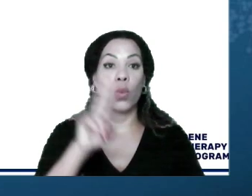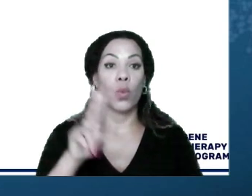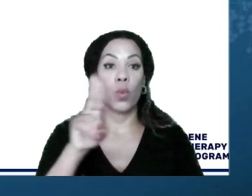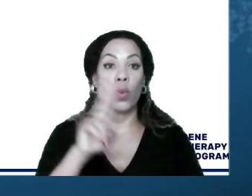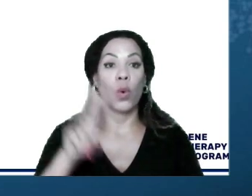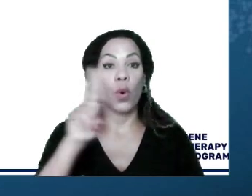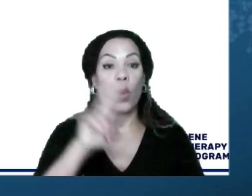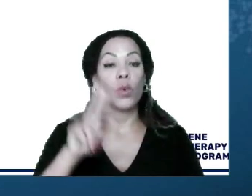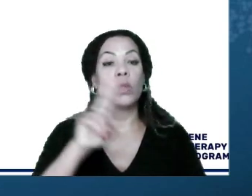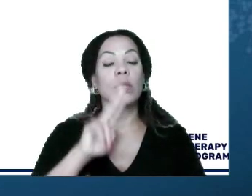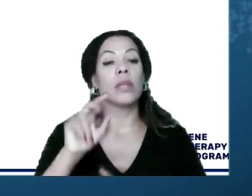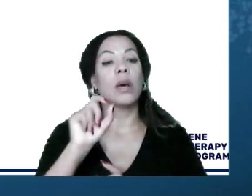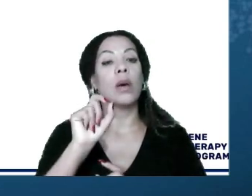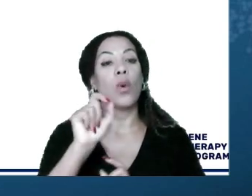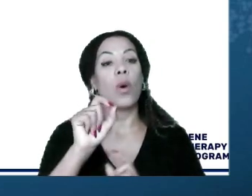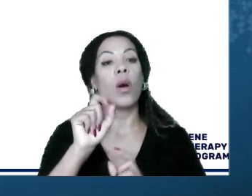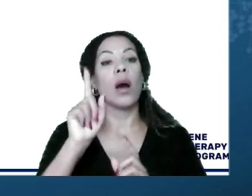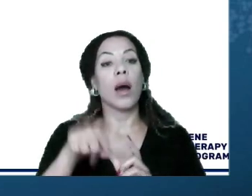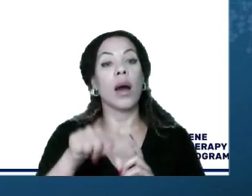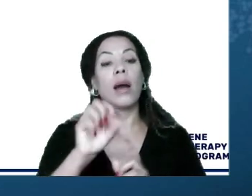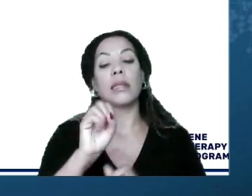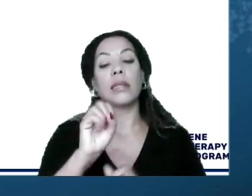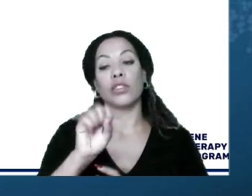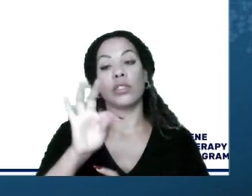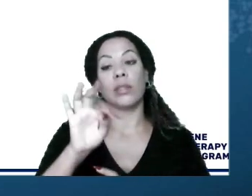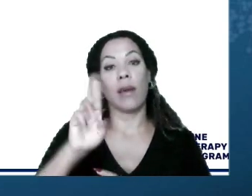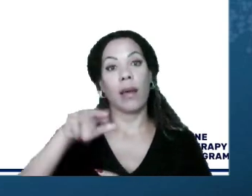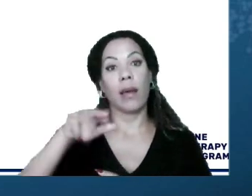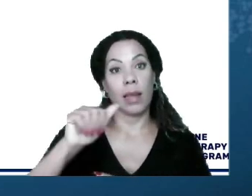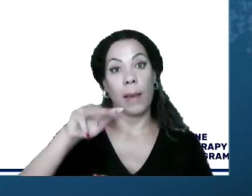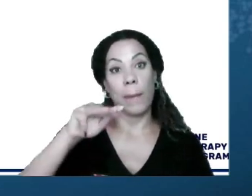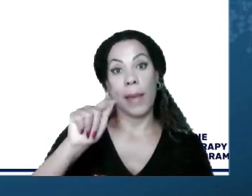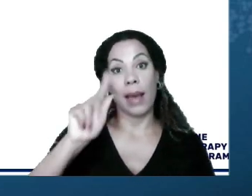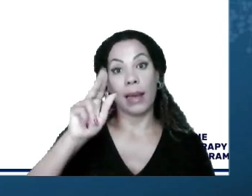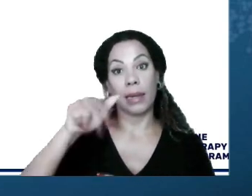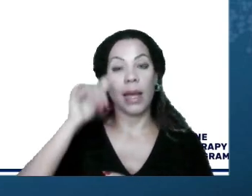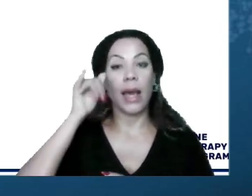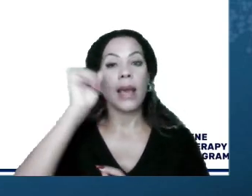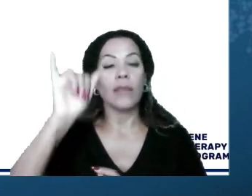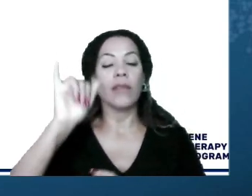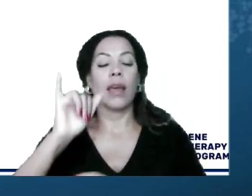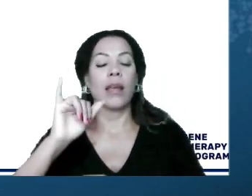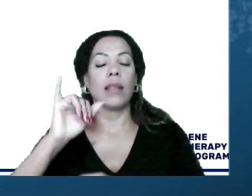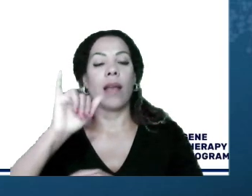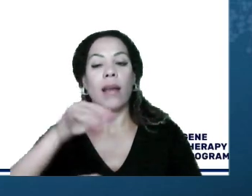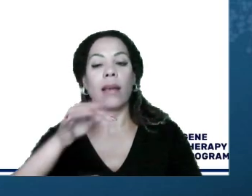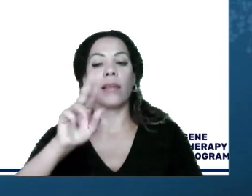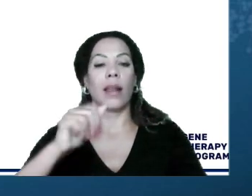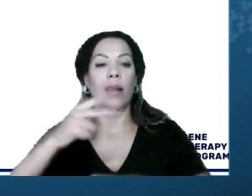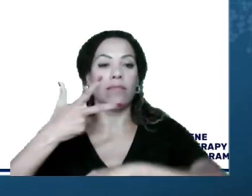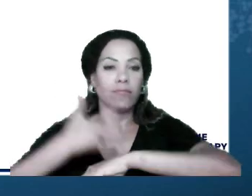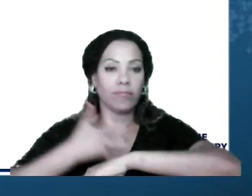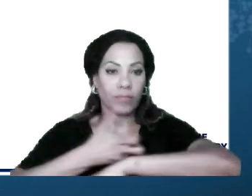uma aplicação da cisterna magra ao invés de intravenosa, e estamos